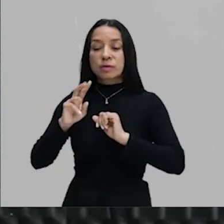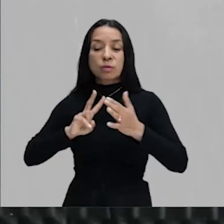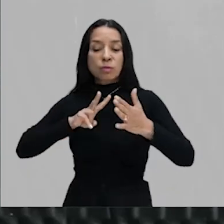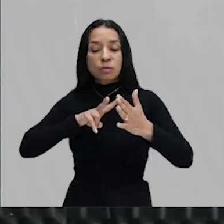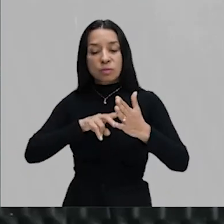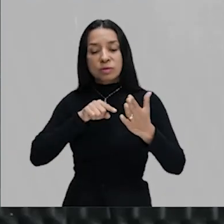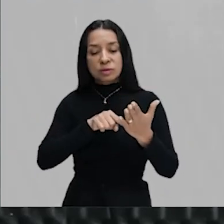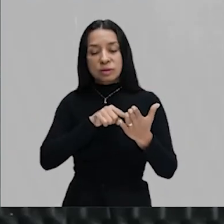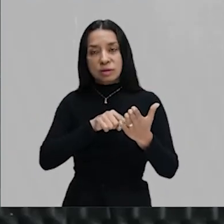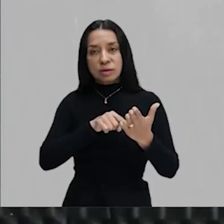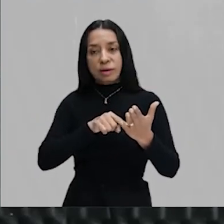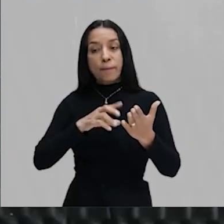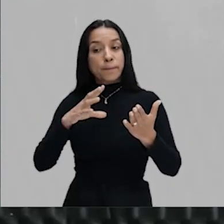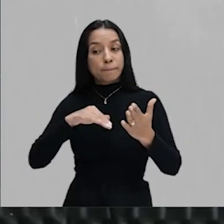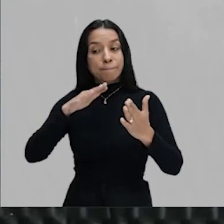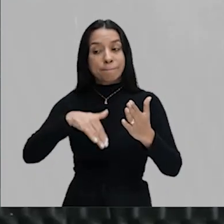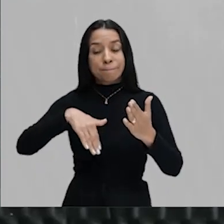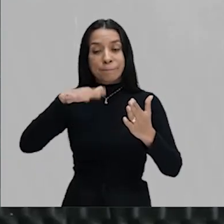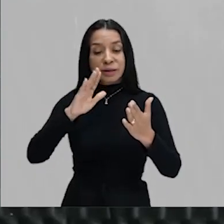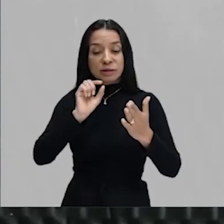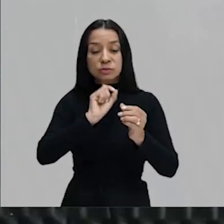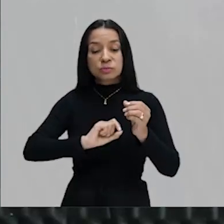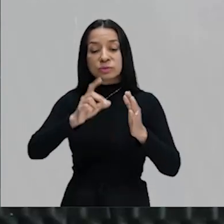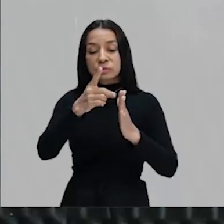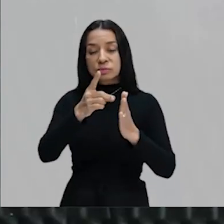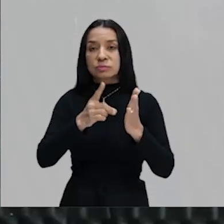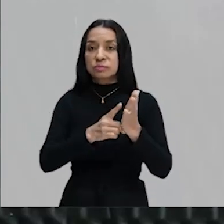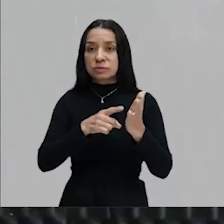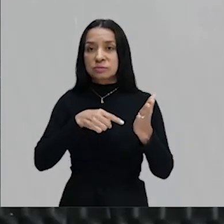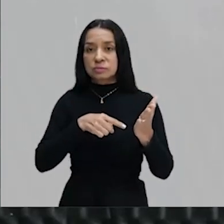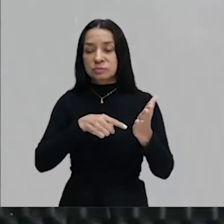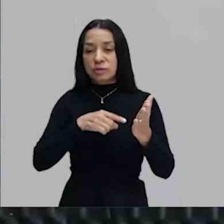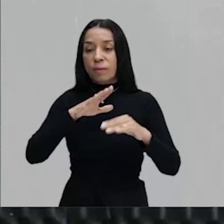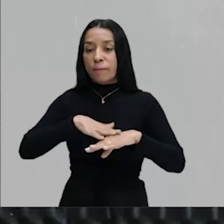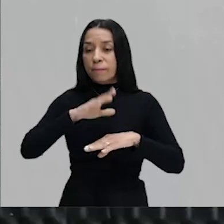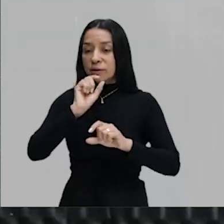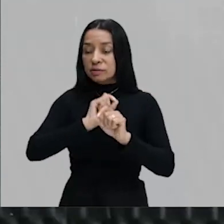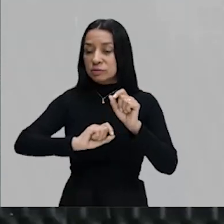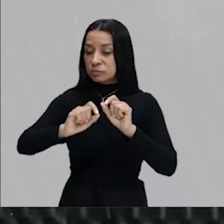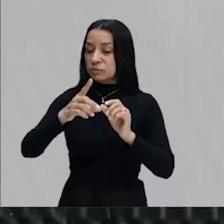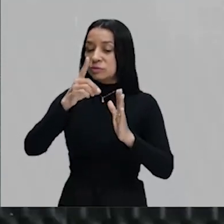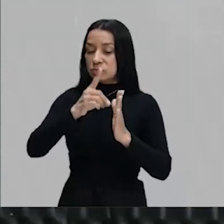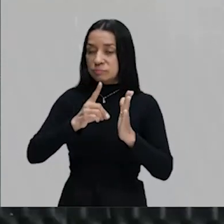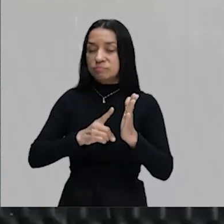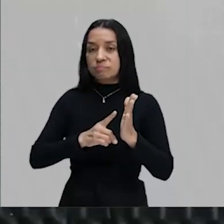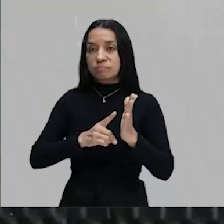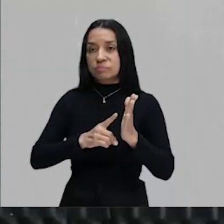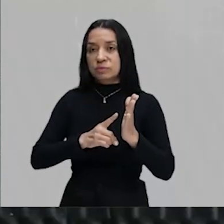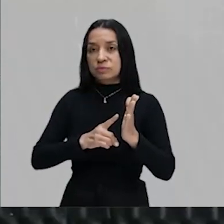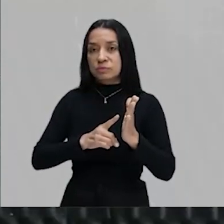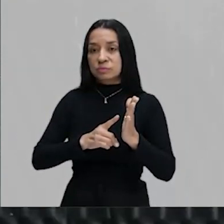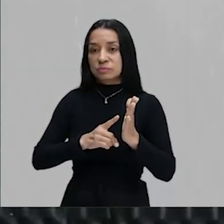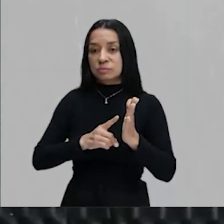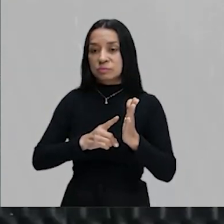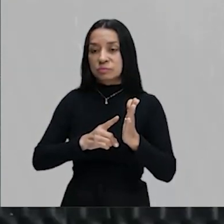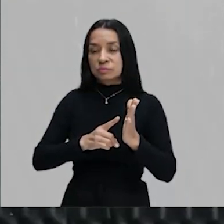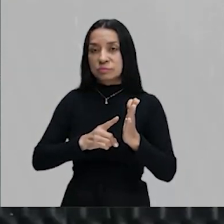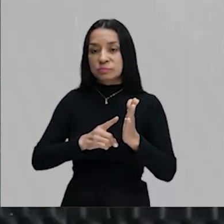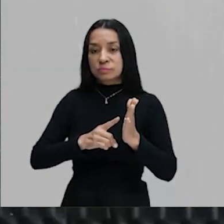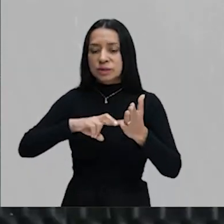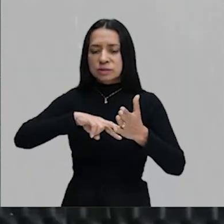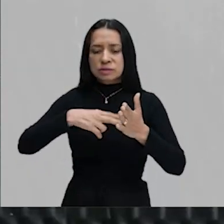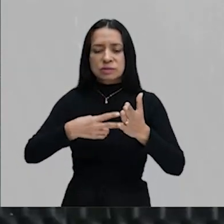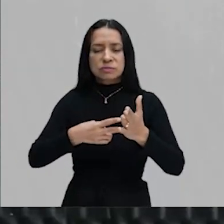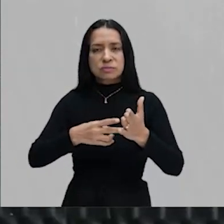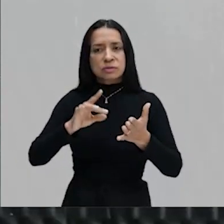um olhar muito mais do que um documento, por mais que não seja um documento considerado uma verdade